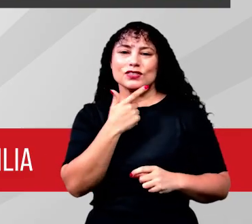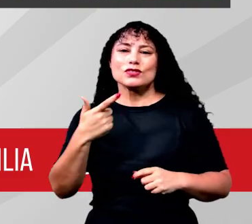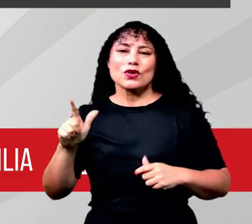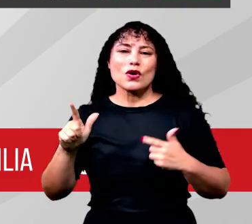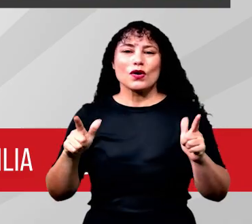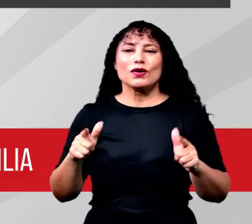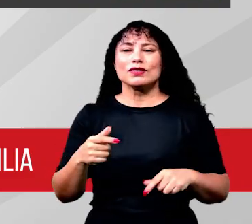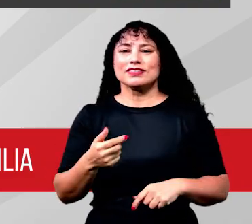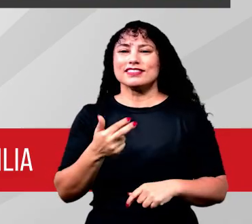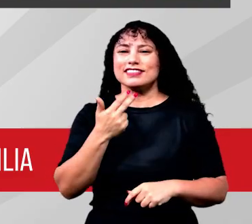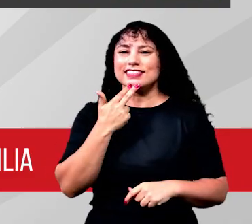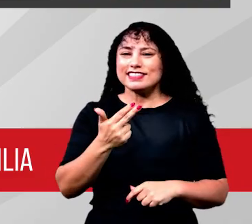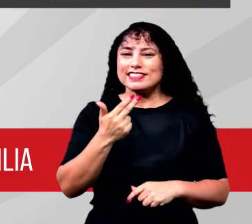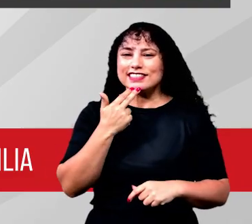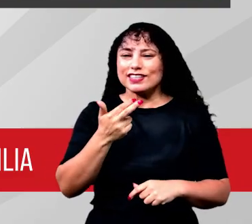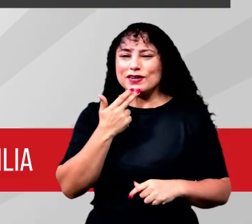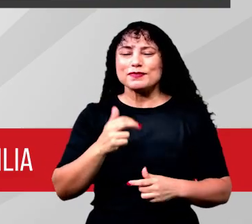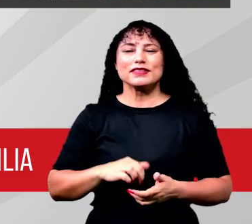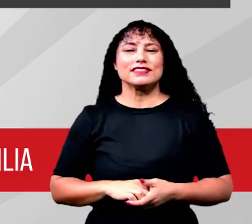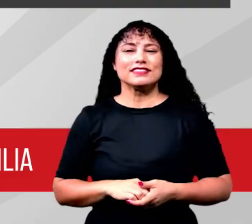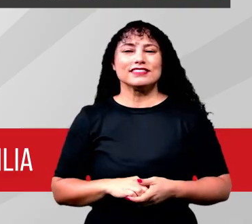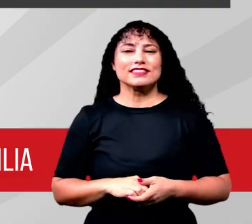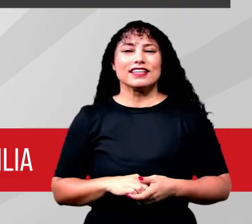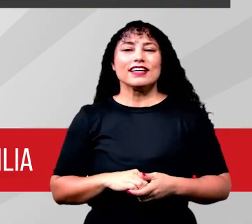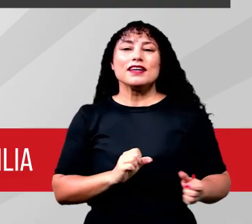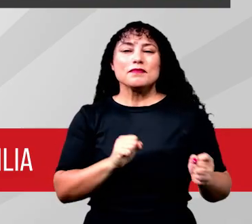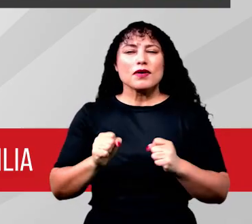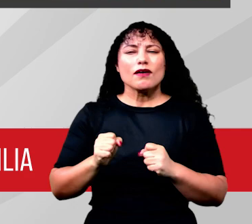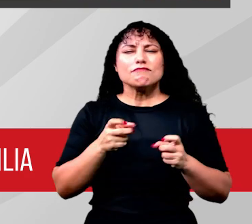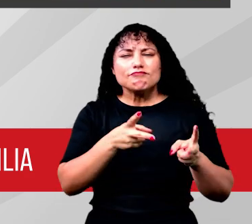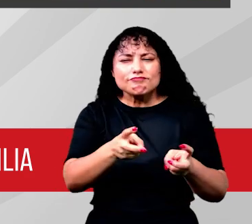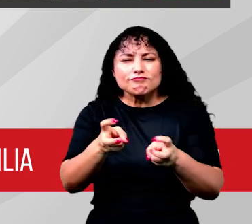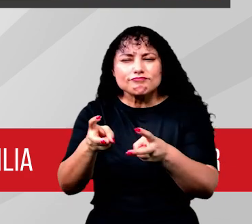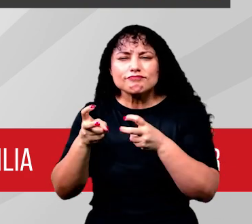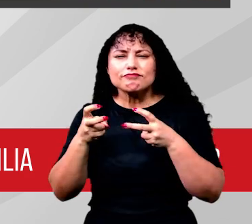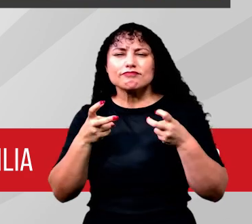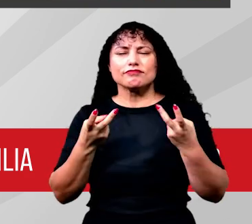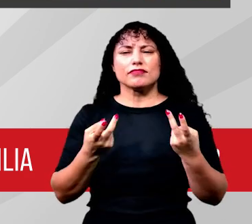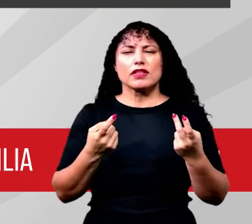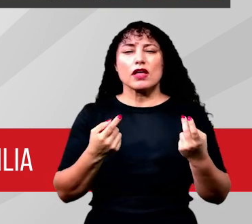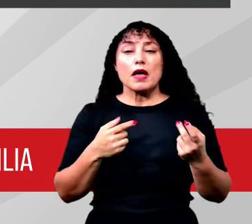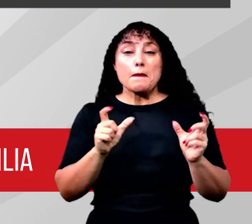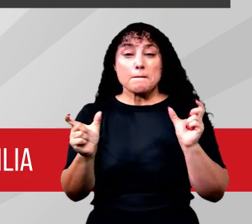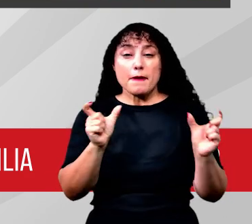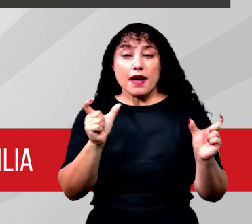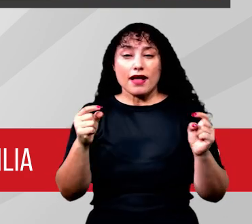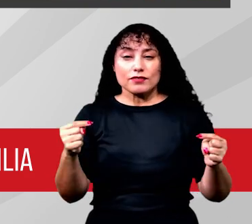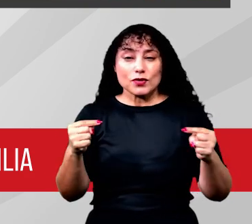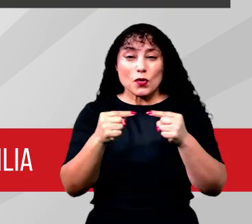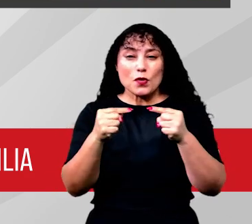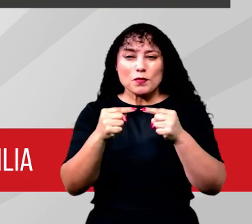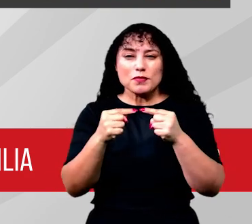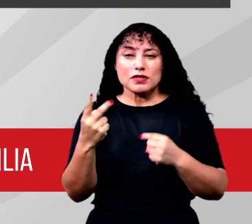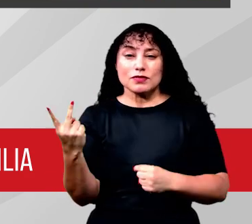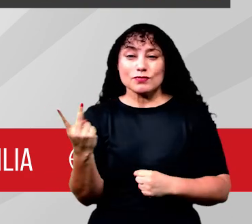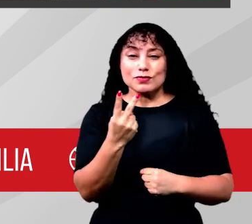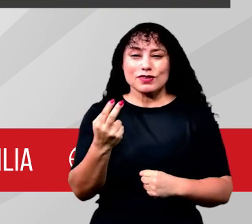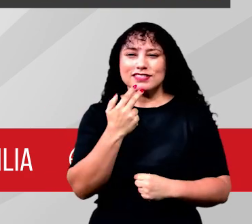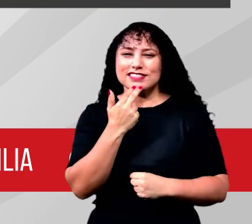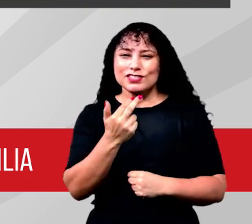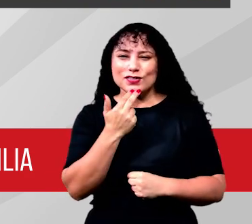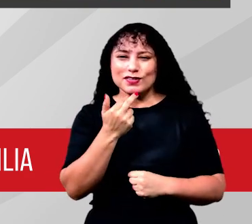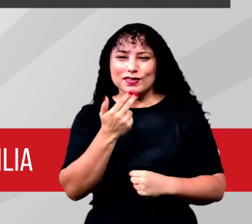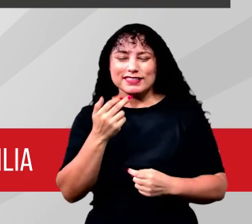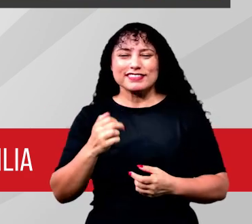outros idiomas. E aí a gente pode explorar, né, cognatas, palavras cognatas,